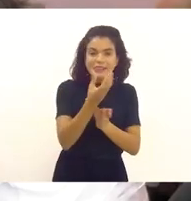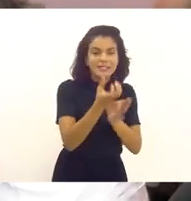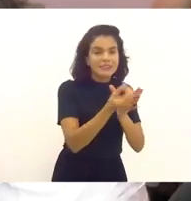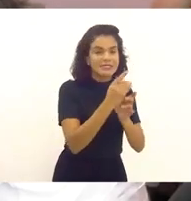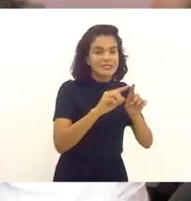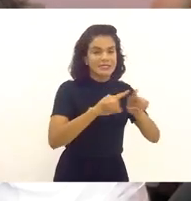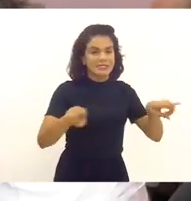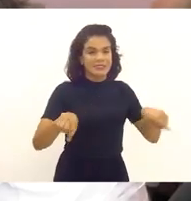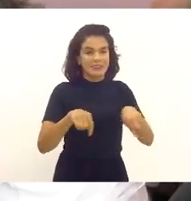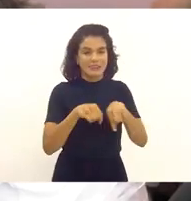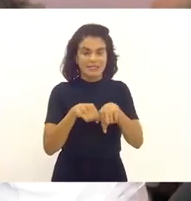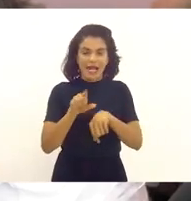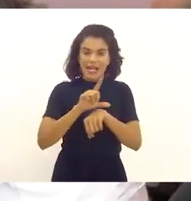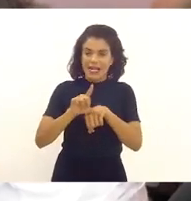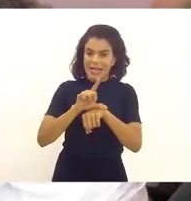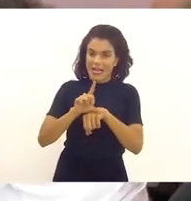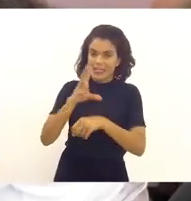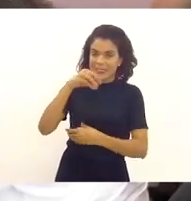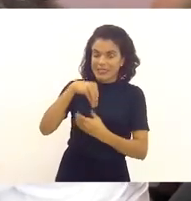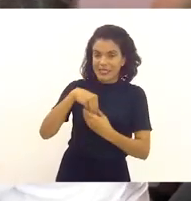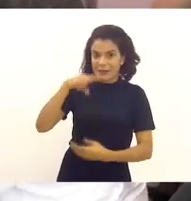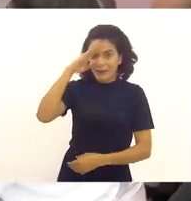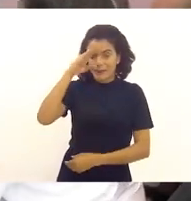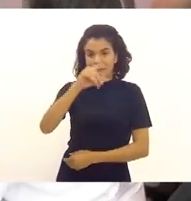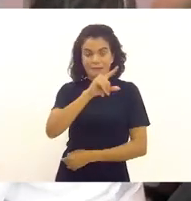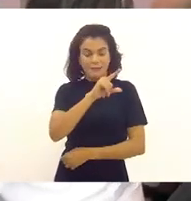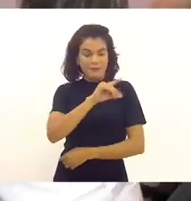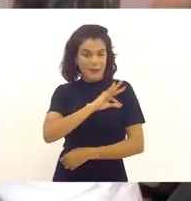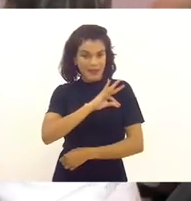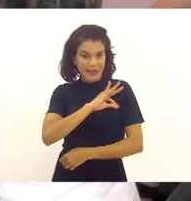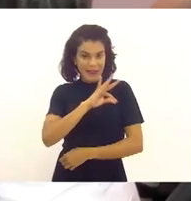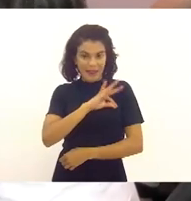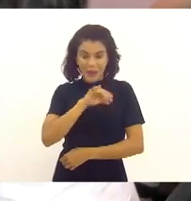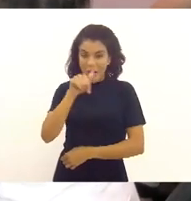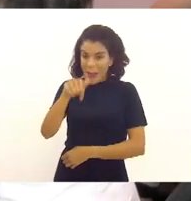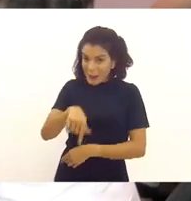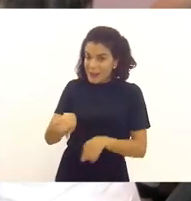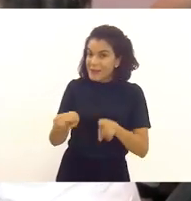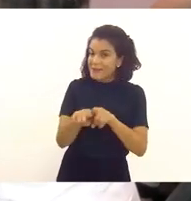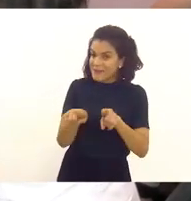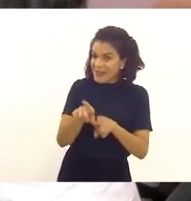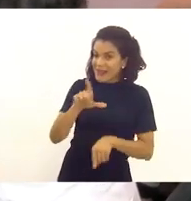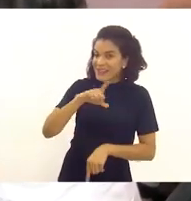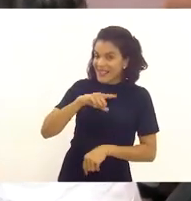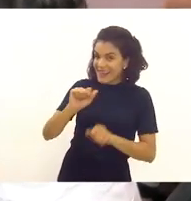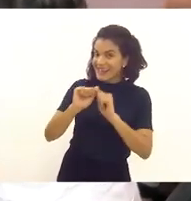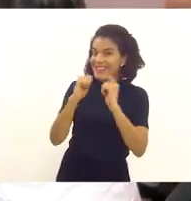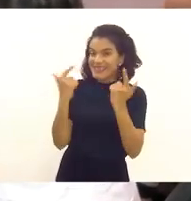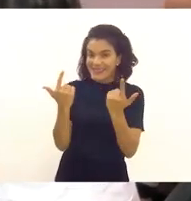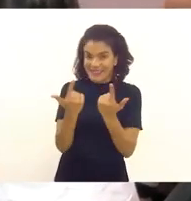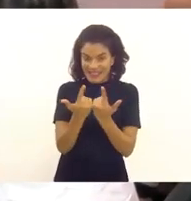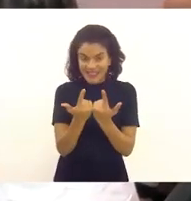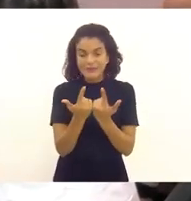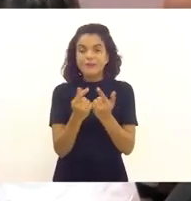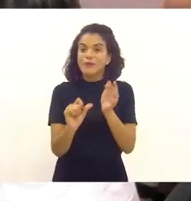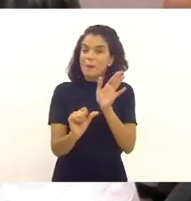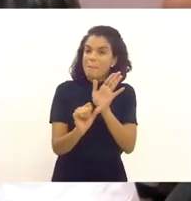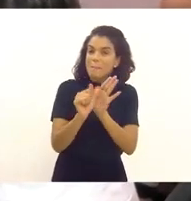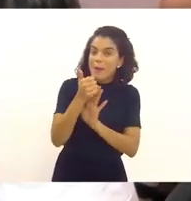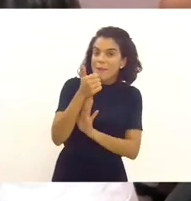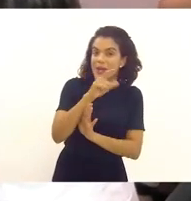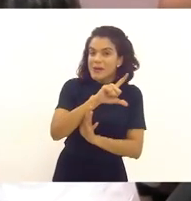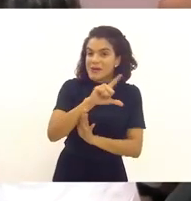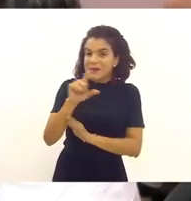nos batalhões a gente teve a nossa sala lilás aqui aberta na Assembleia Legislativa inclusive nos primeiros